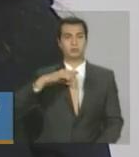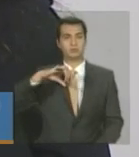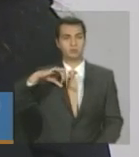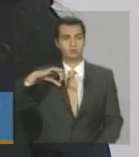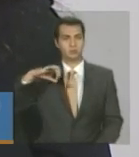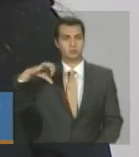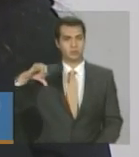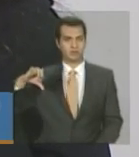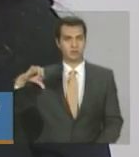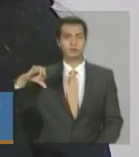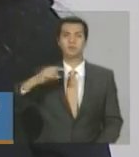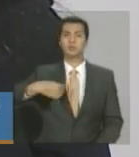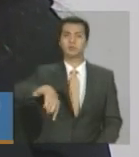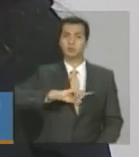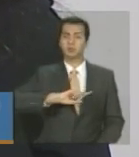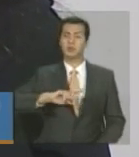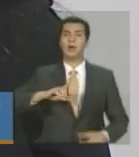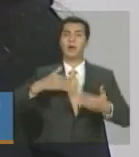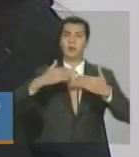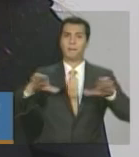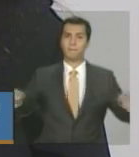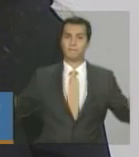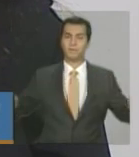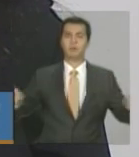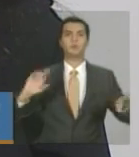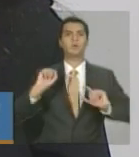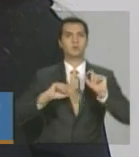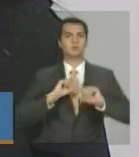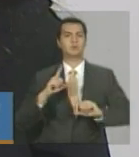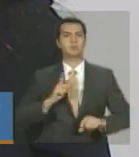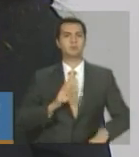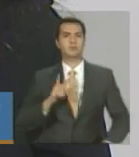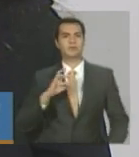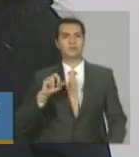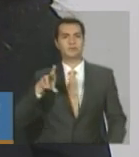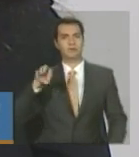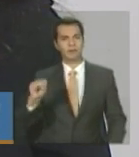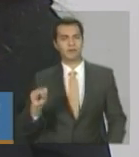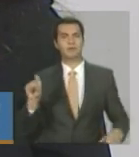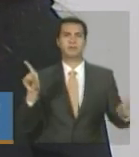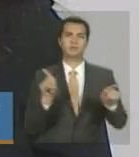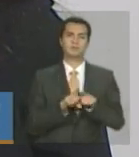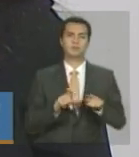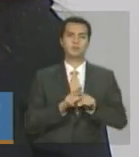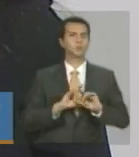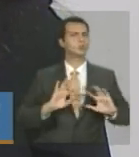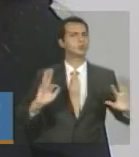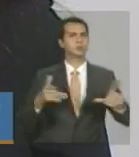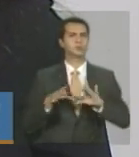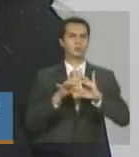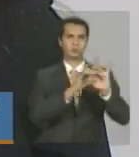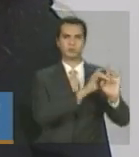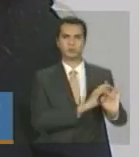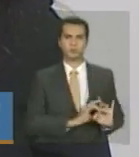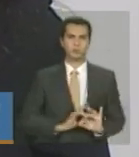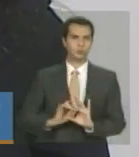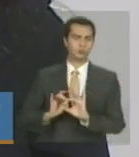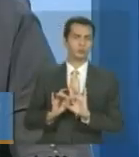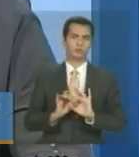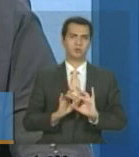unidades da rede socioassistencial pública de média